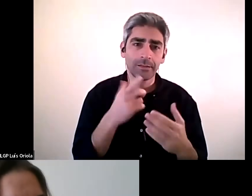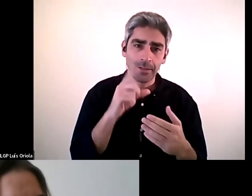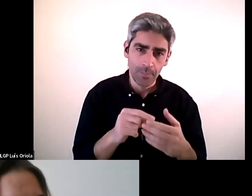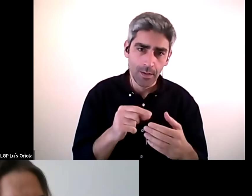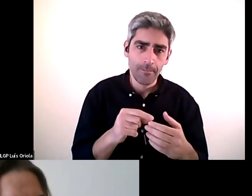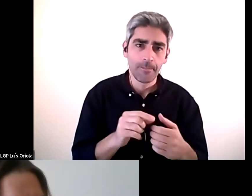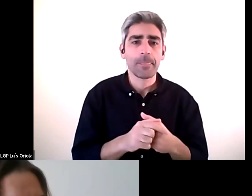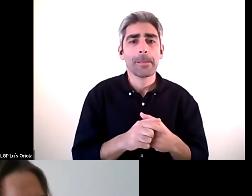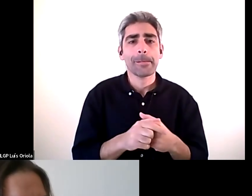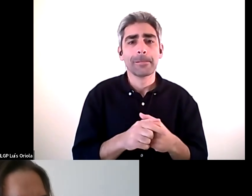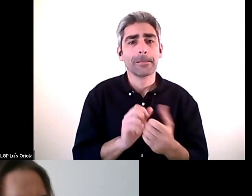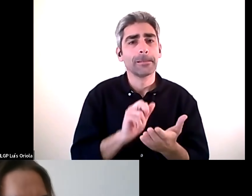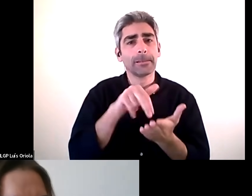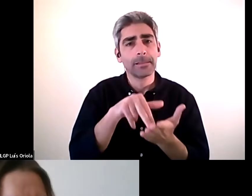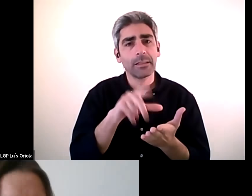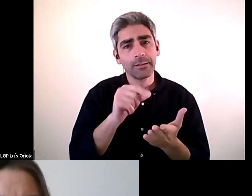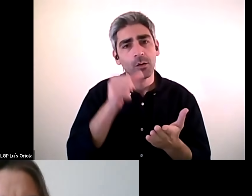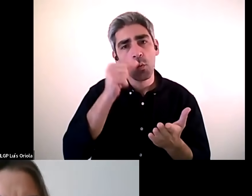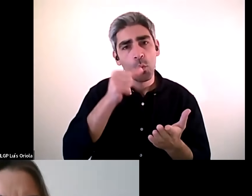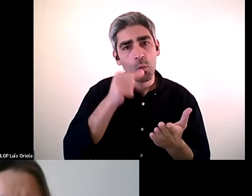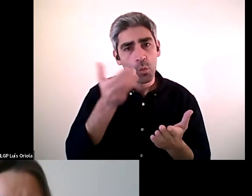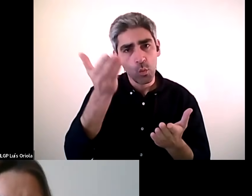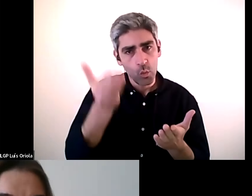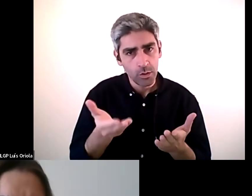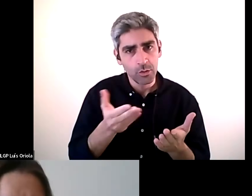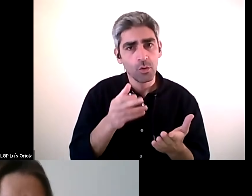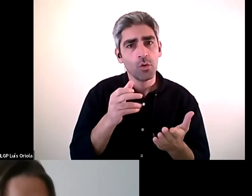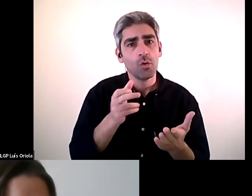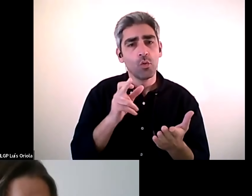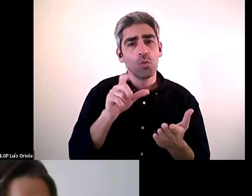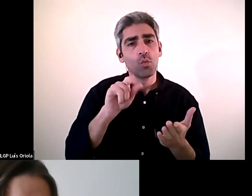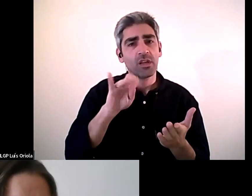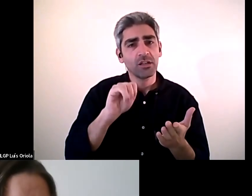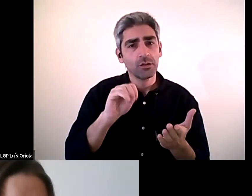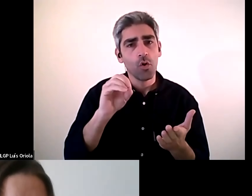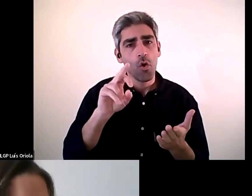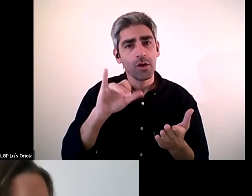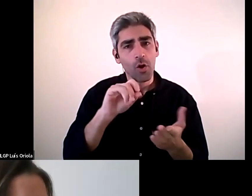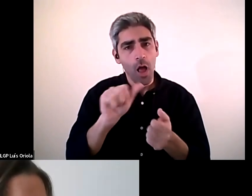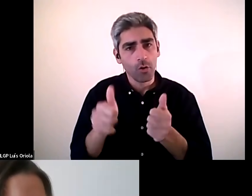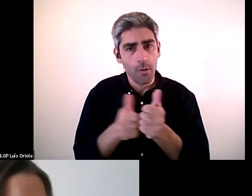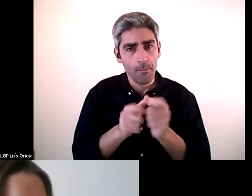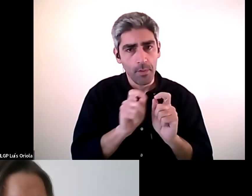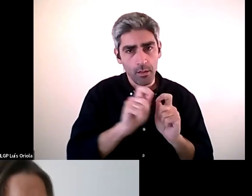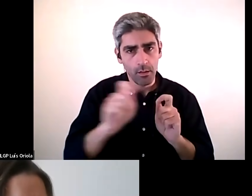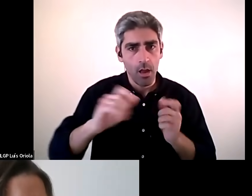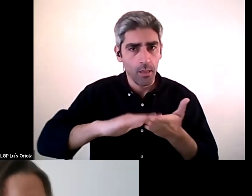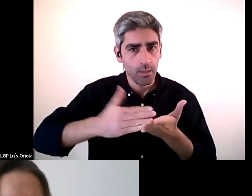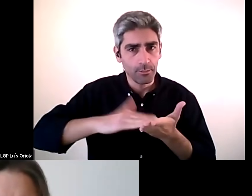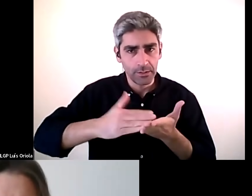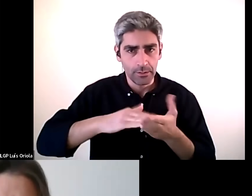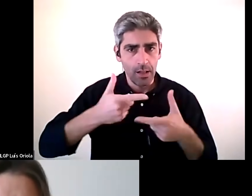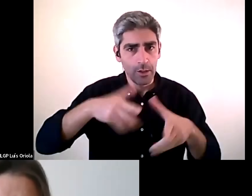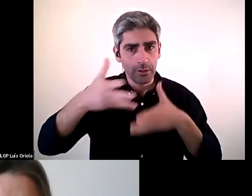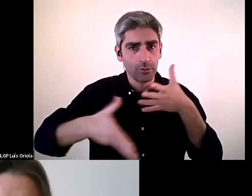também a presença do Dr. Luís Oriola, que nos esteve a acompanhar na interpretação da